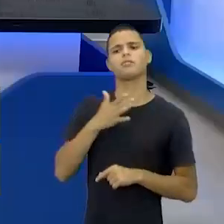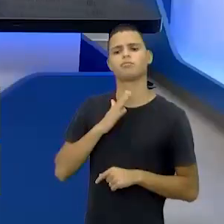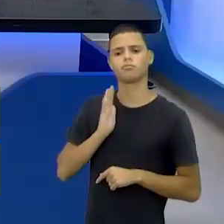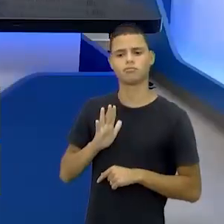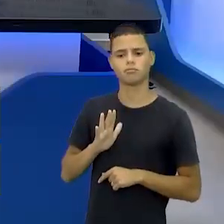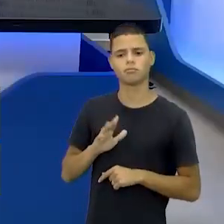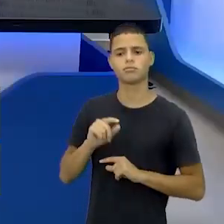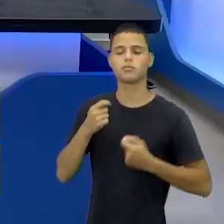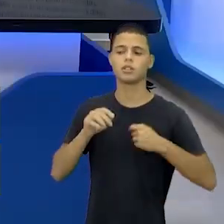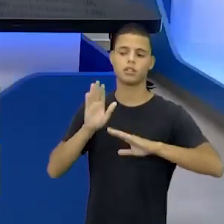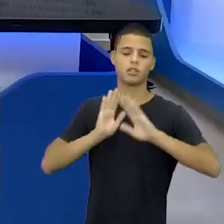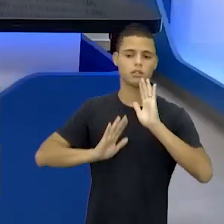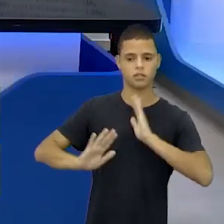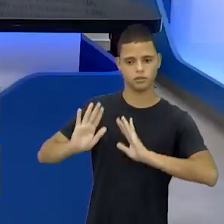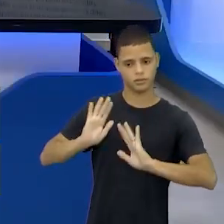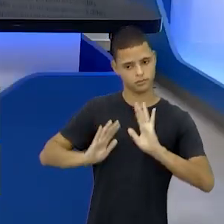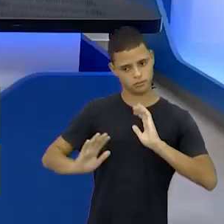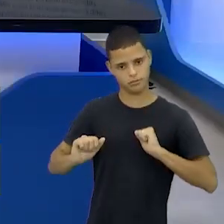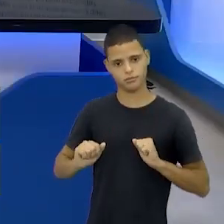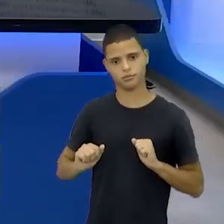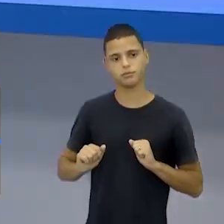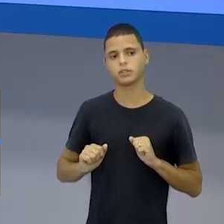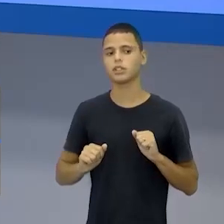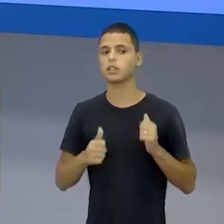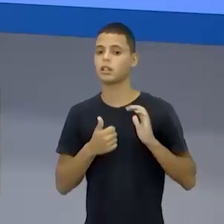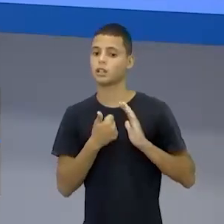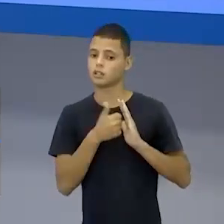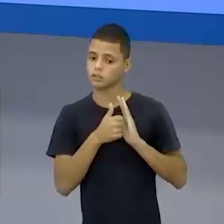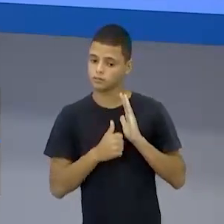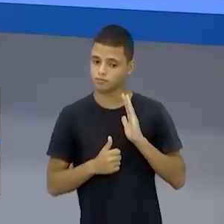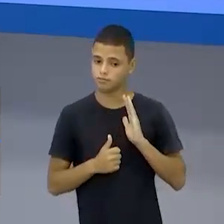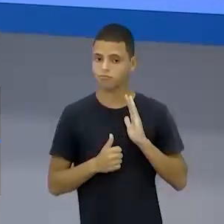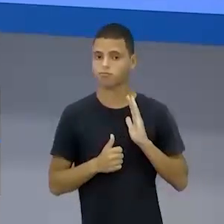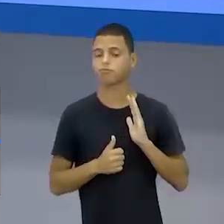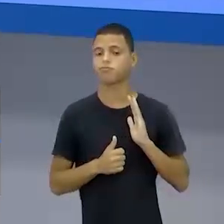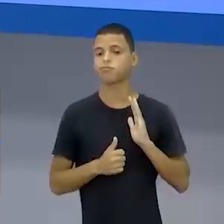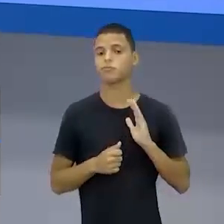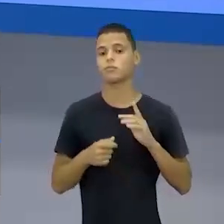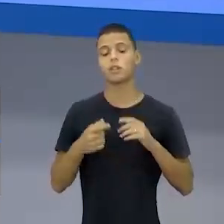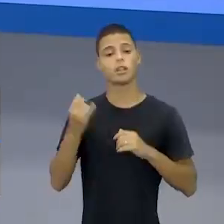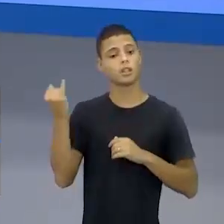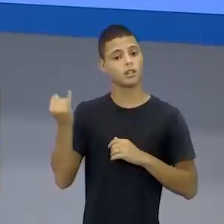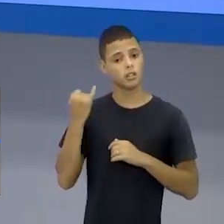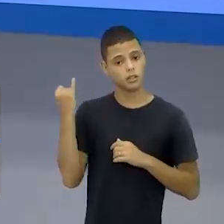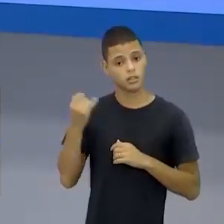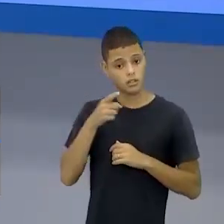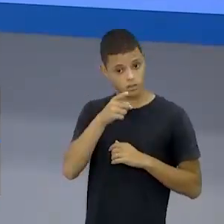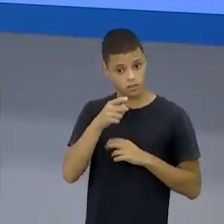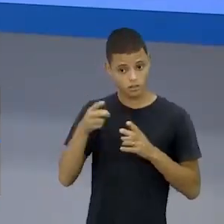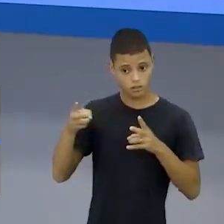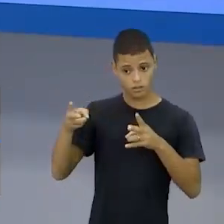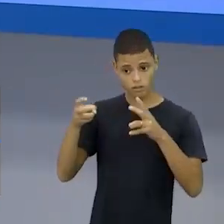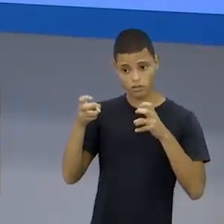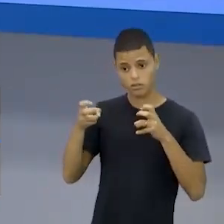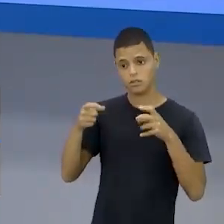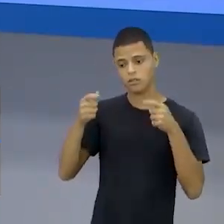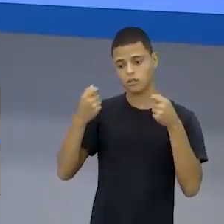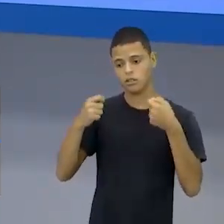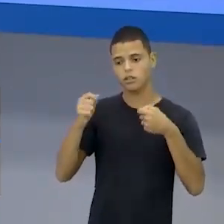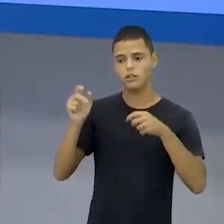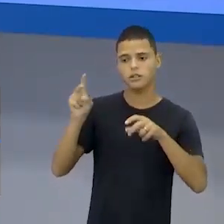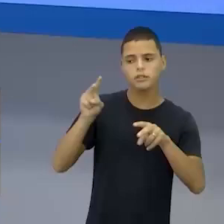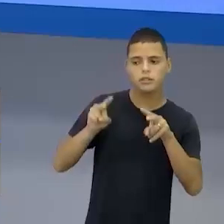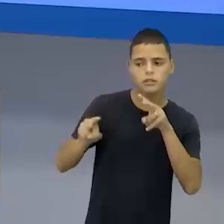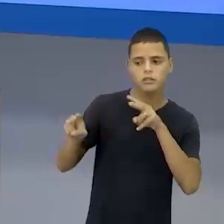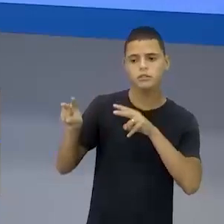cuidado com o pessoal. Então, essa coisa de você ser avaliado e você avaliar, vai ser importante para você perceber que você tem que ter um olhar